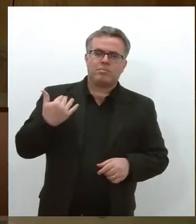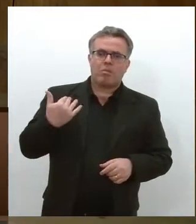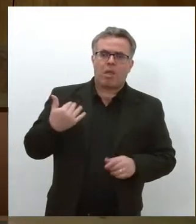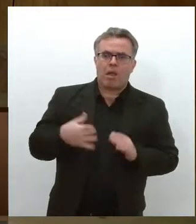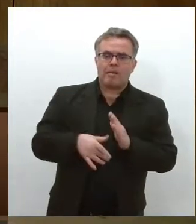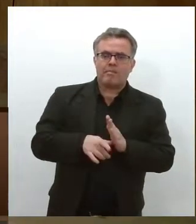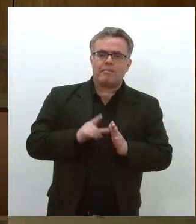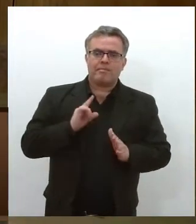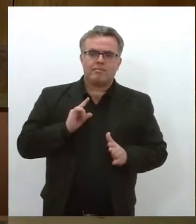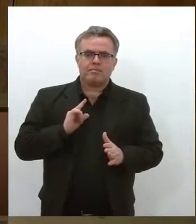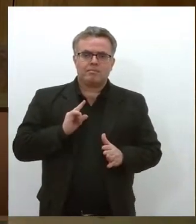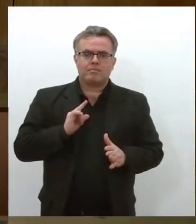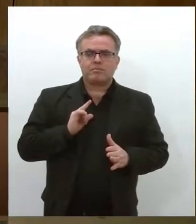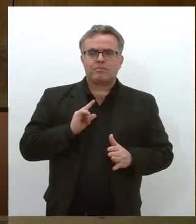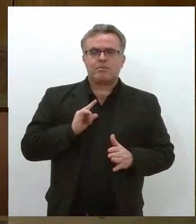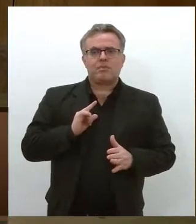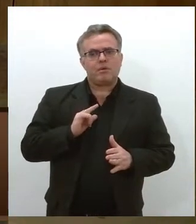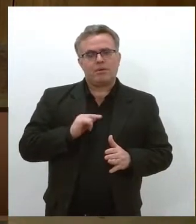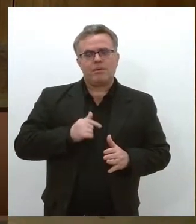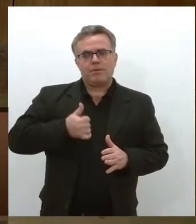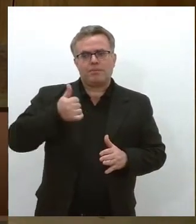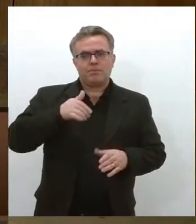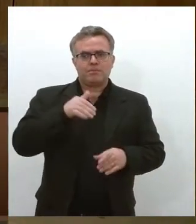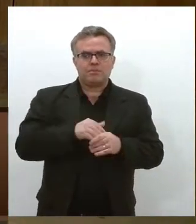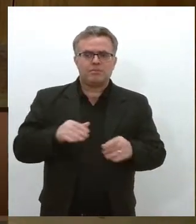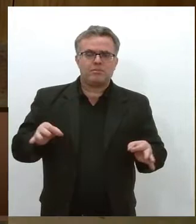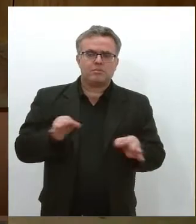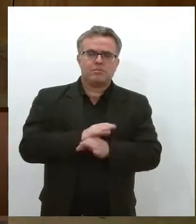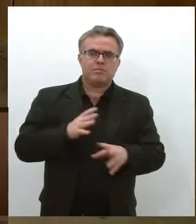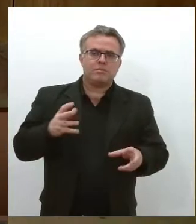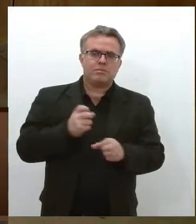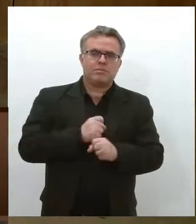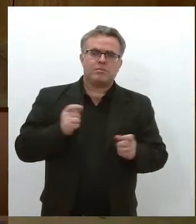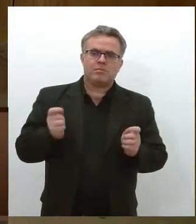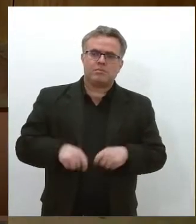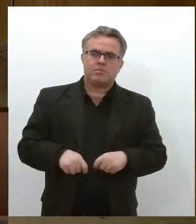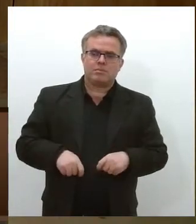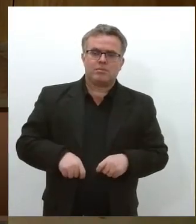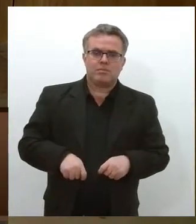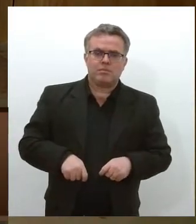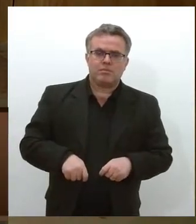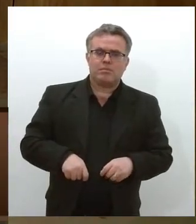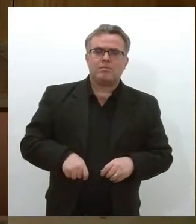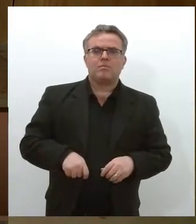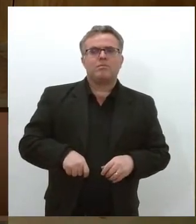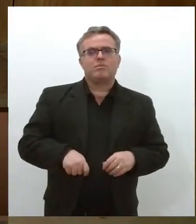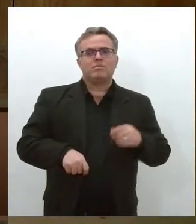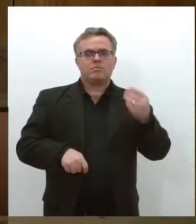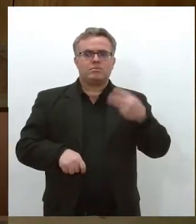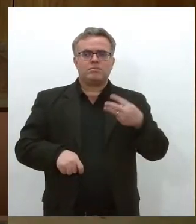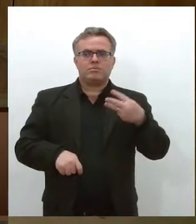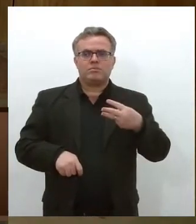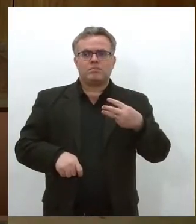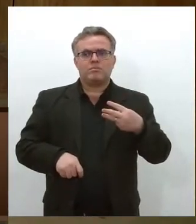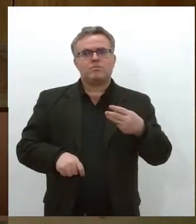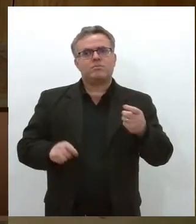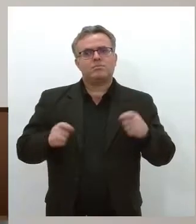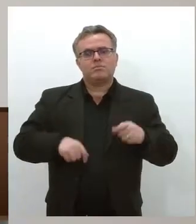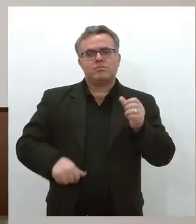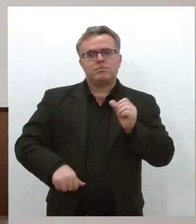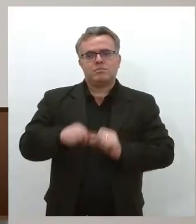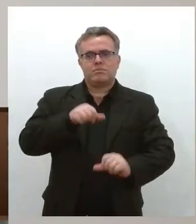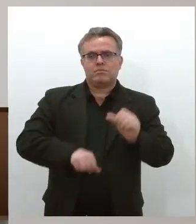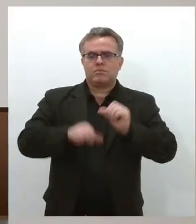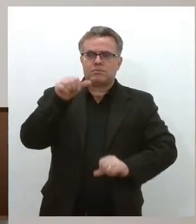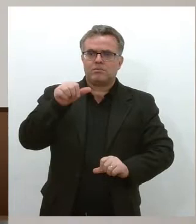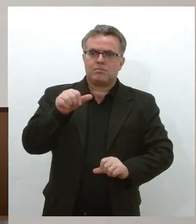primeiro turno. Ela já era candidata, mas ela estava ali vindo em terceira posição e conseguiu reverter